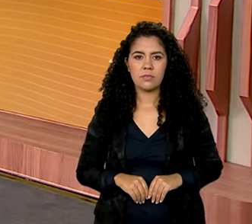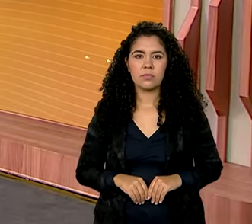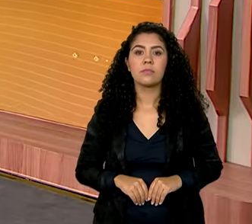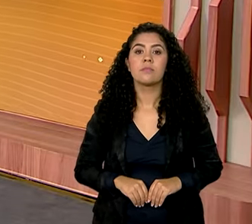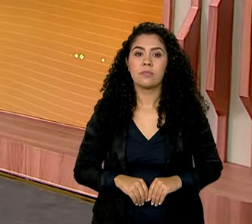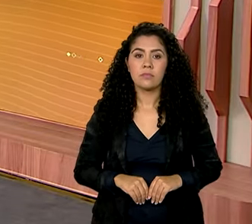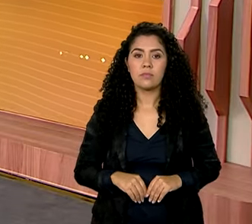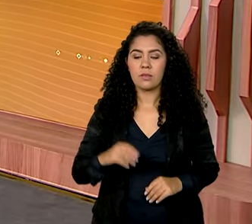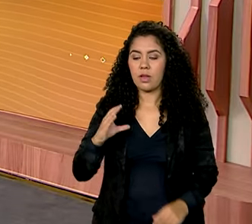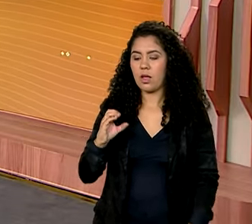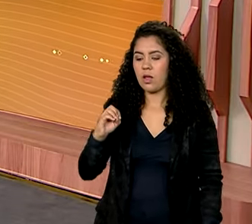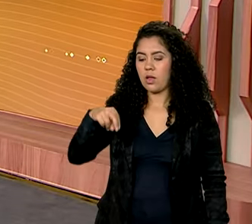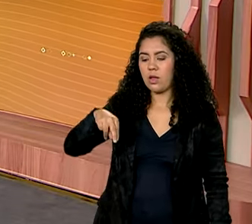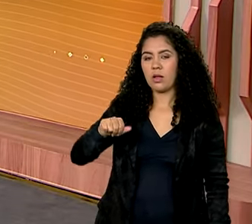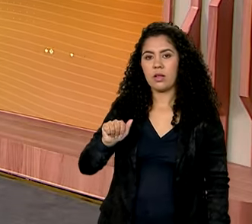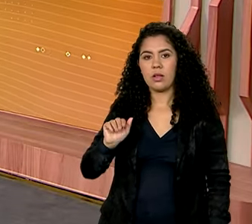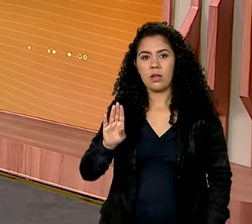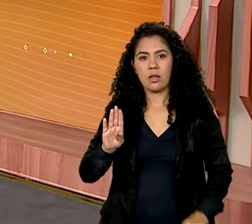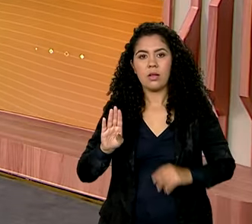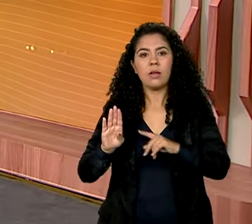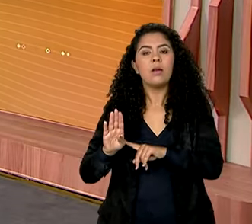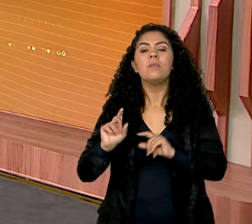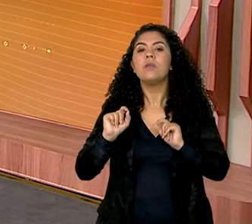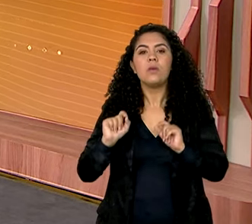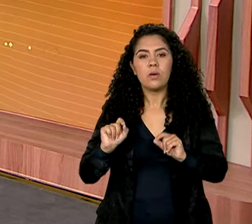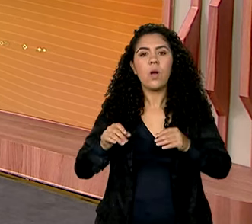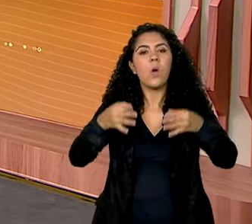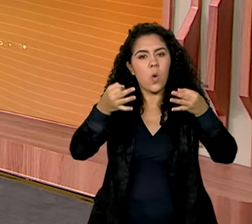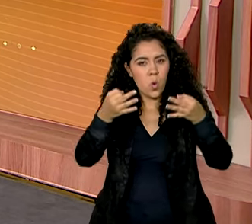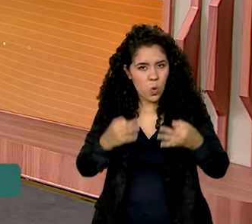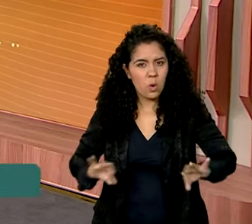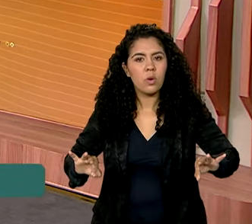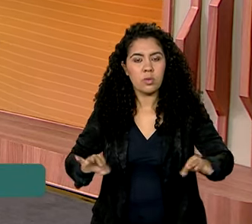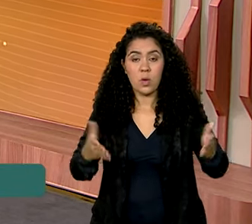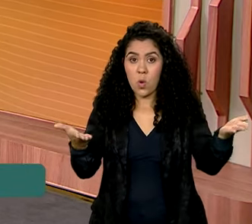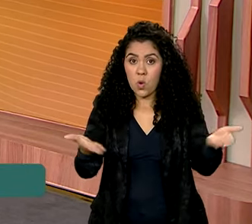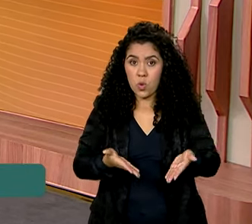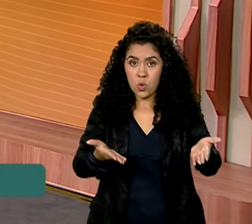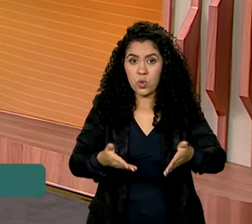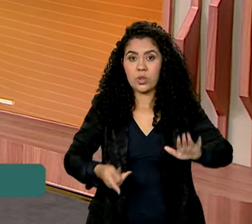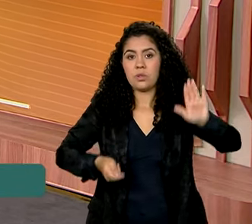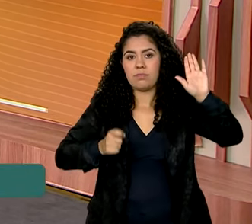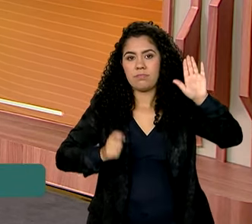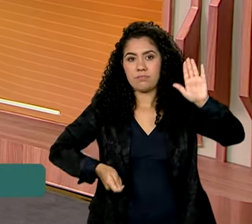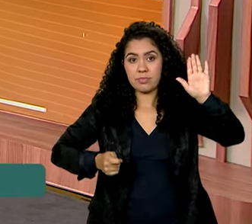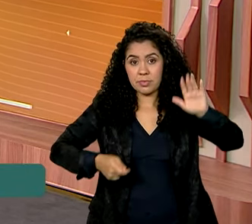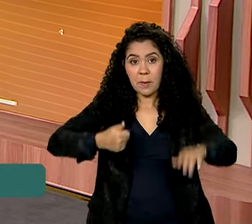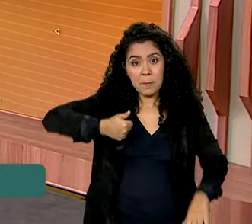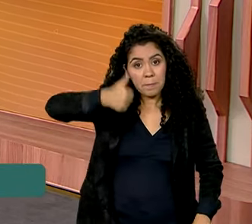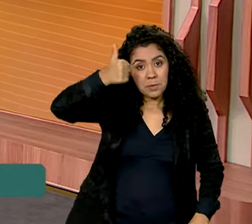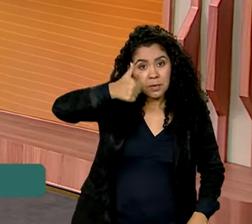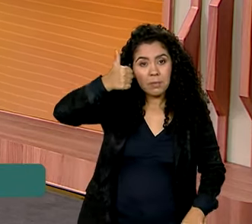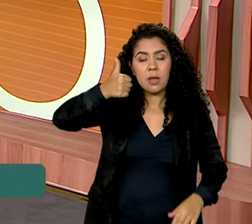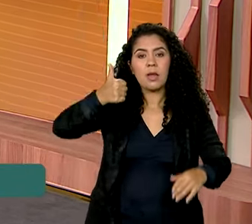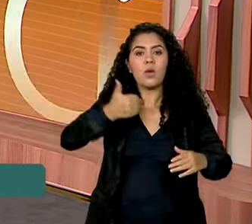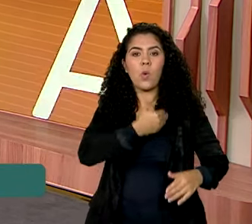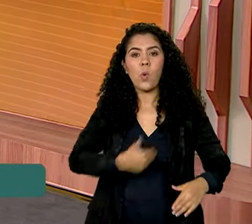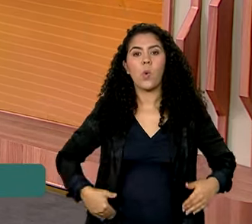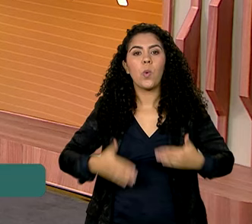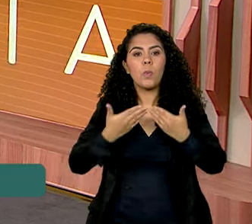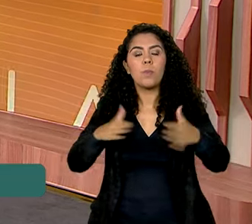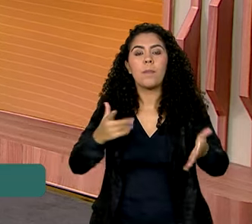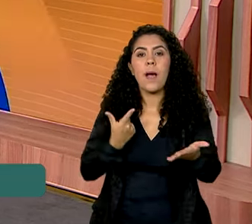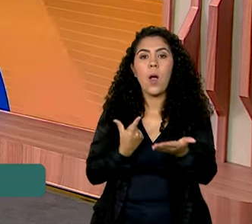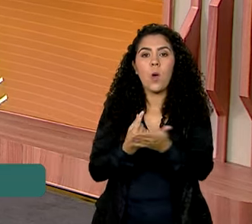E a Conab, a Companhia Nacional de Abastecimento, confirmou que vai fazer hoje o primeiro leilão público para a compra de